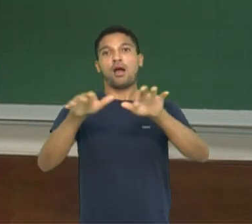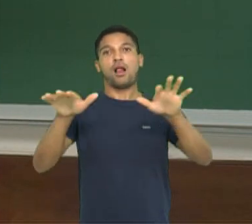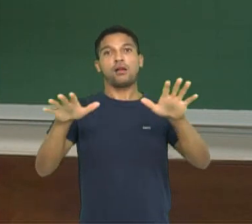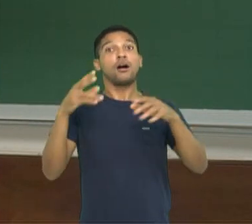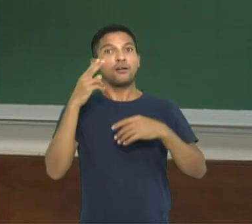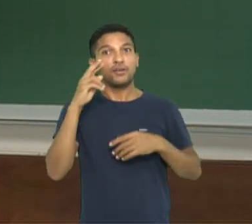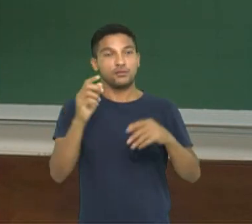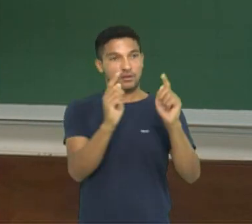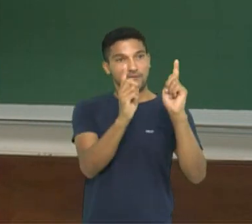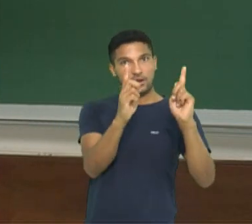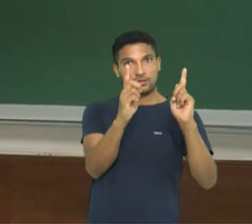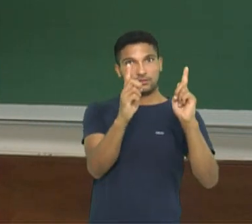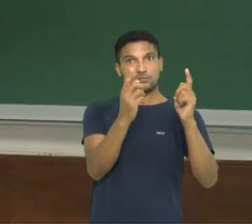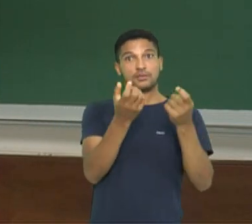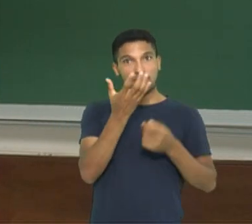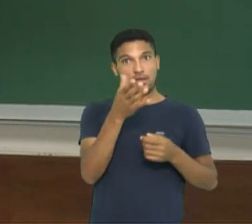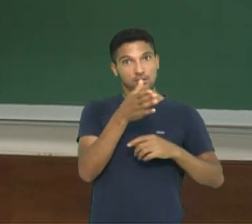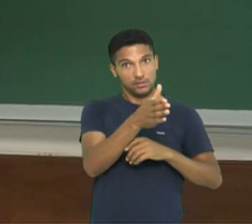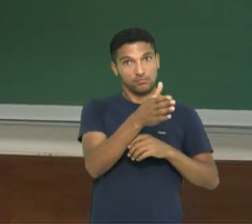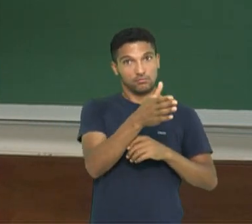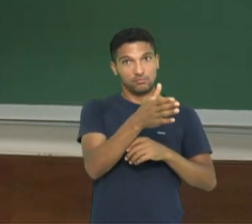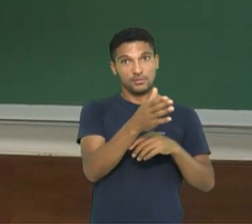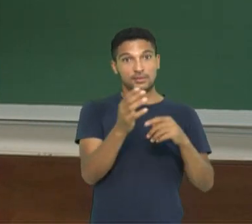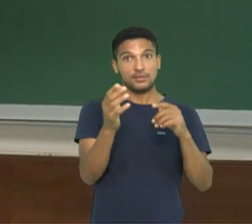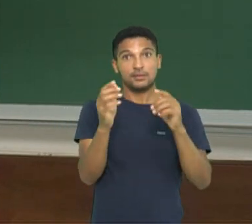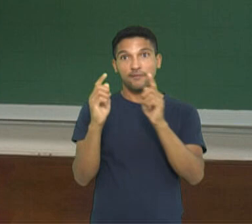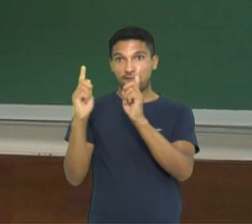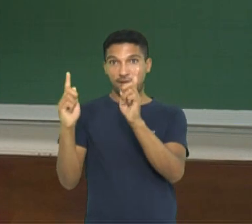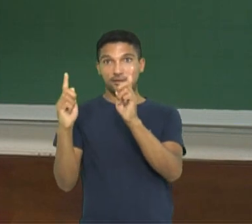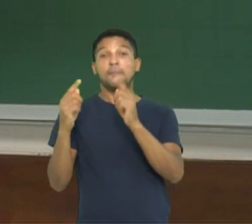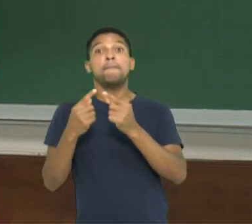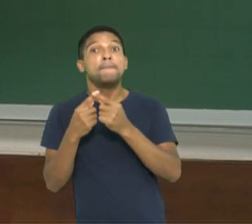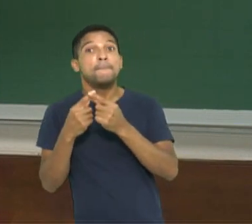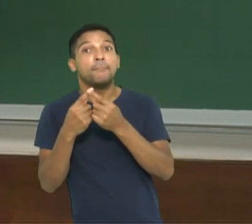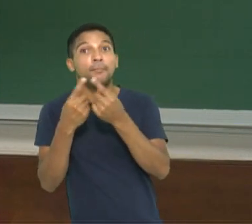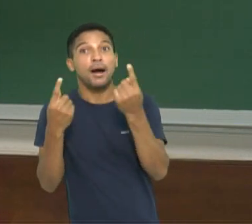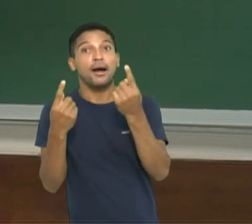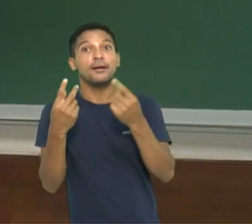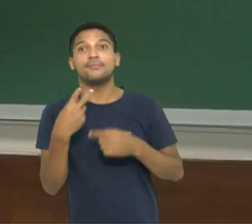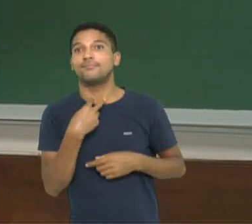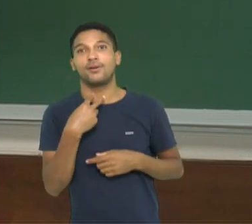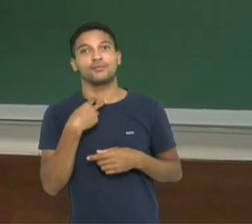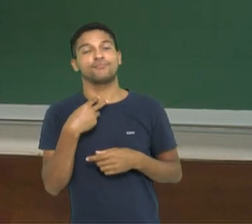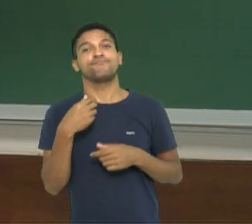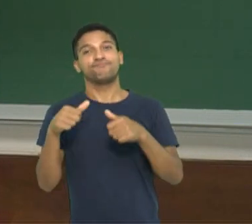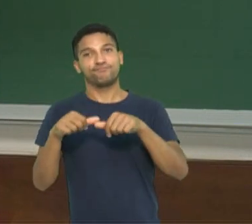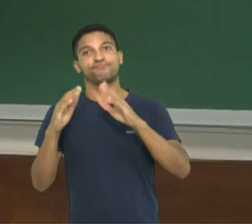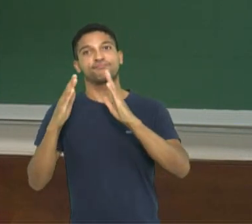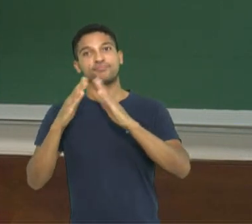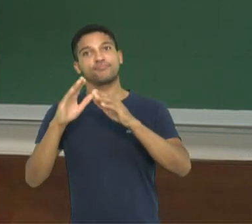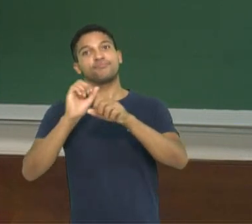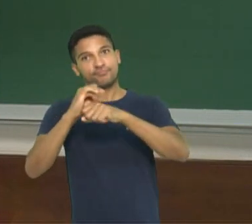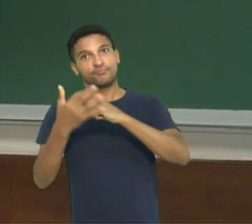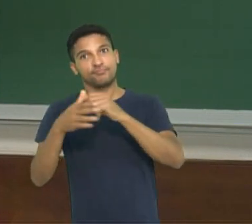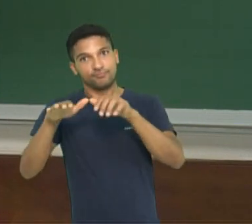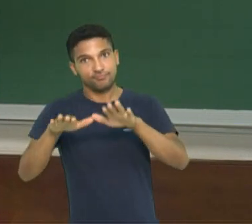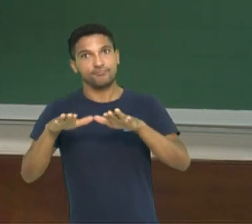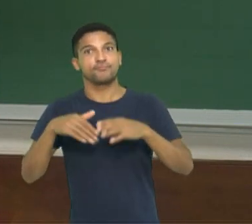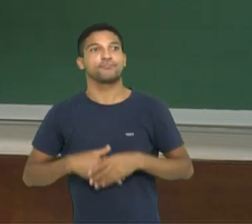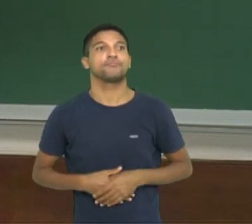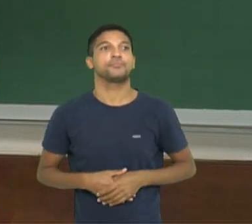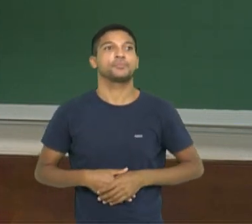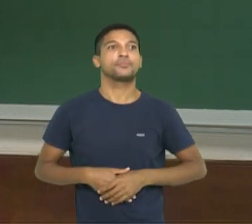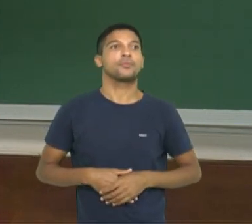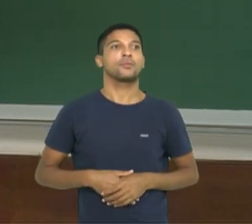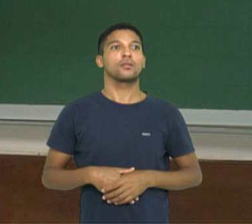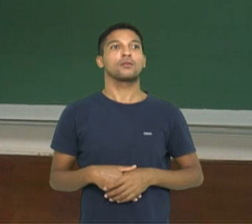mais detalhes. Temos também as orações coordenadas sindéticas alternativas, né? Ou você trabalha e